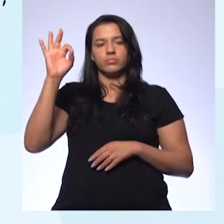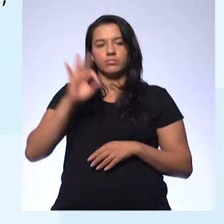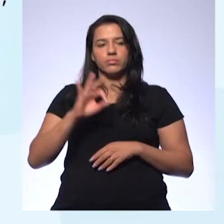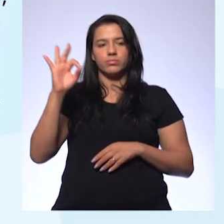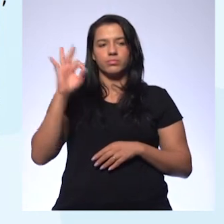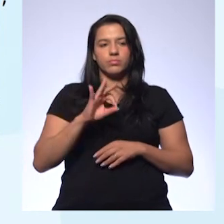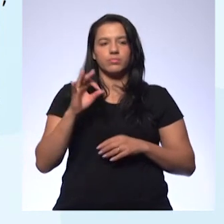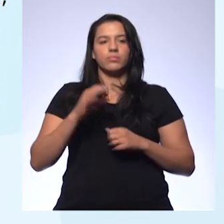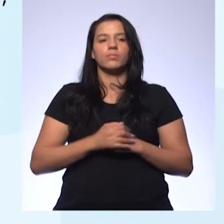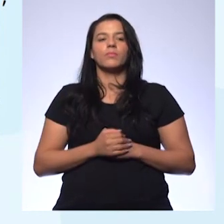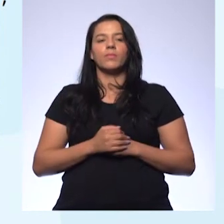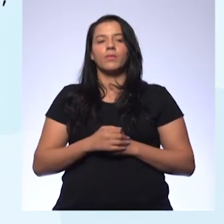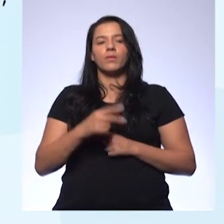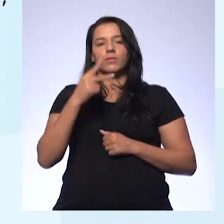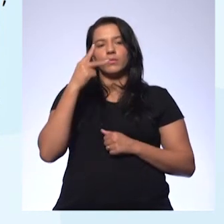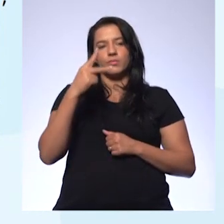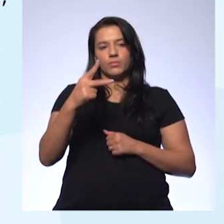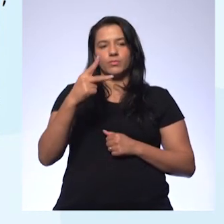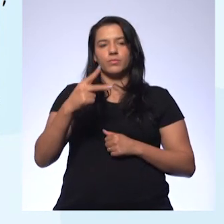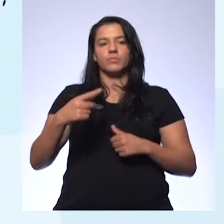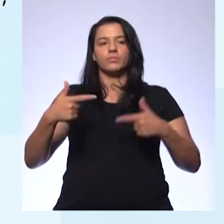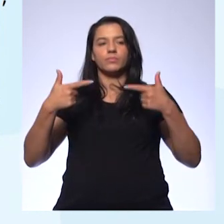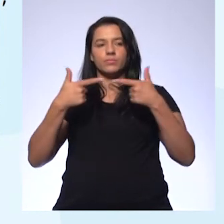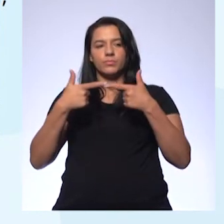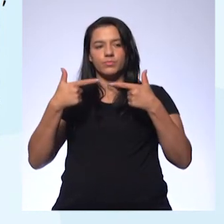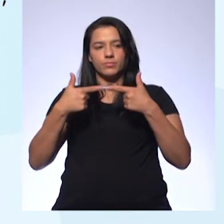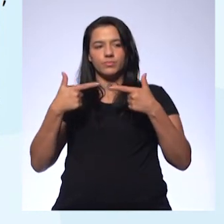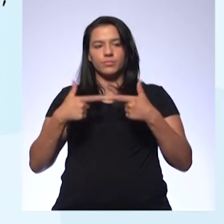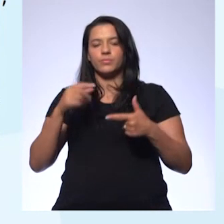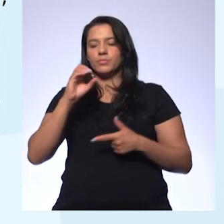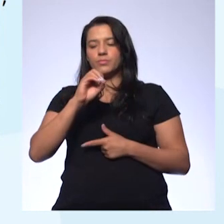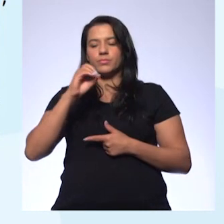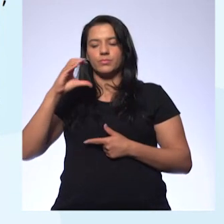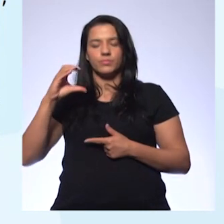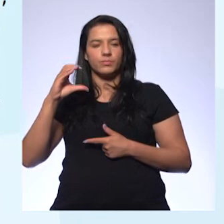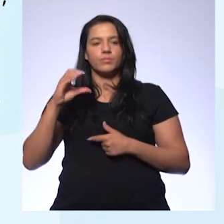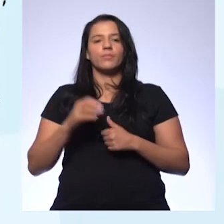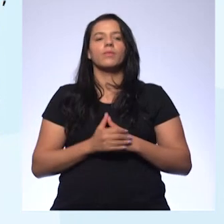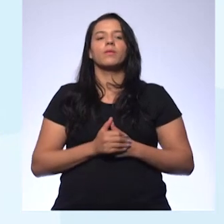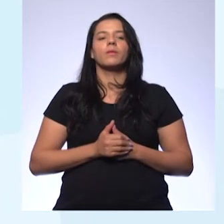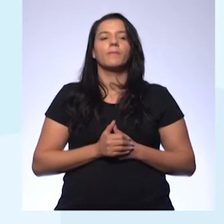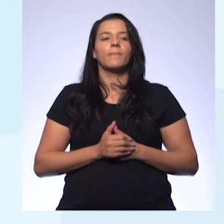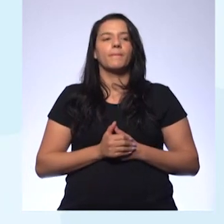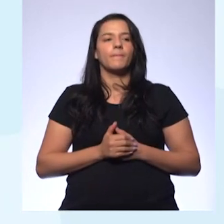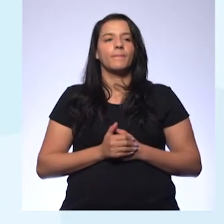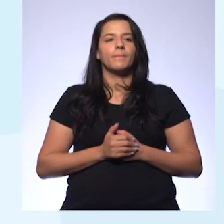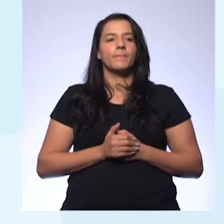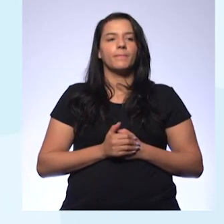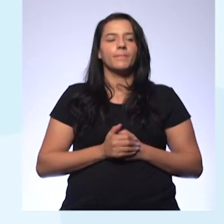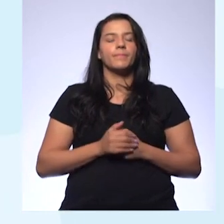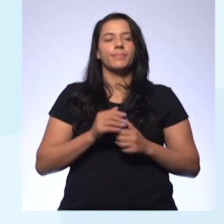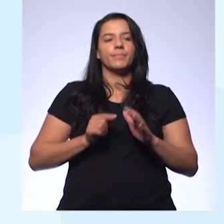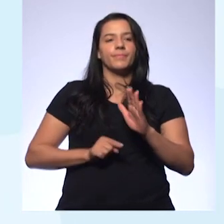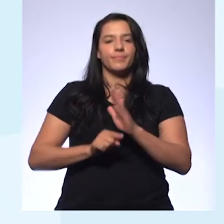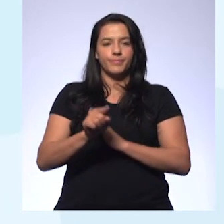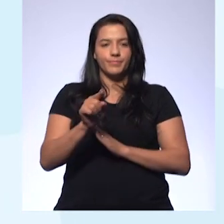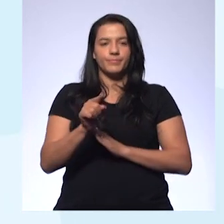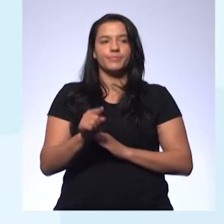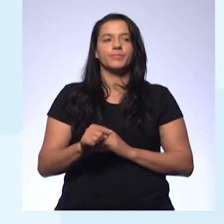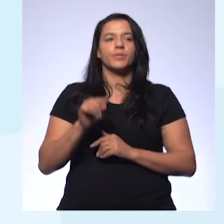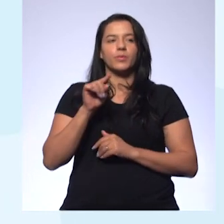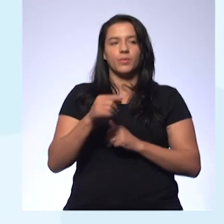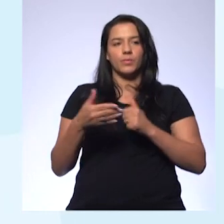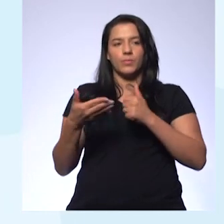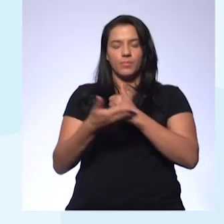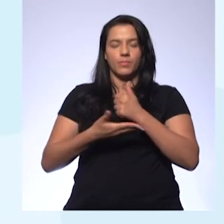octanagem do isômero do octano, mais resistente à compressão. Continuando aqui a questão. Com base